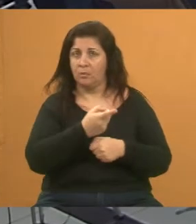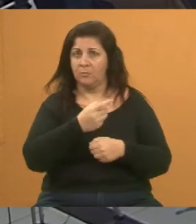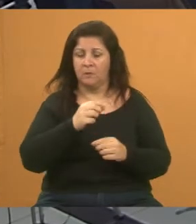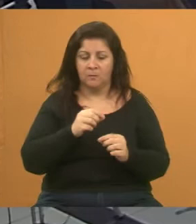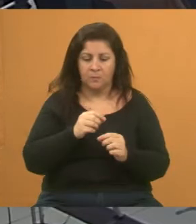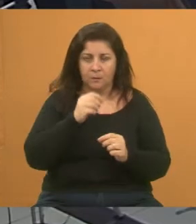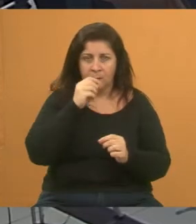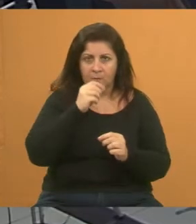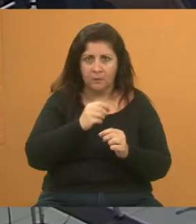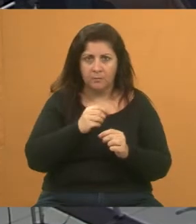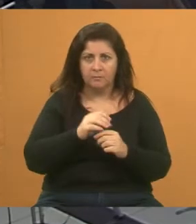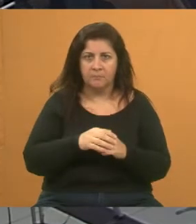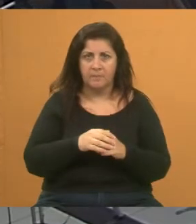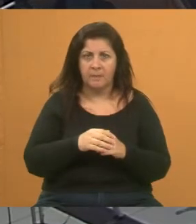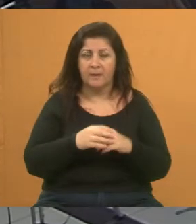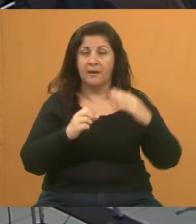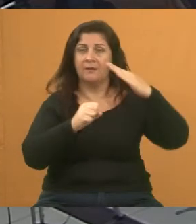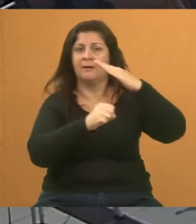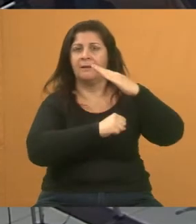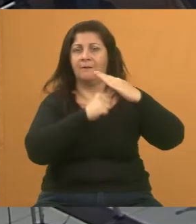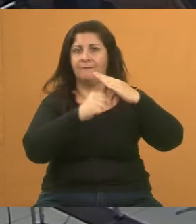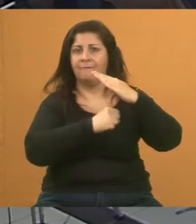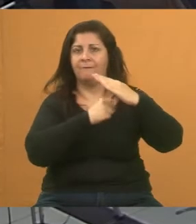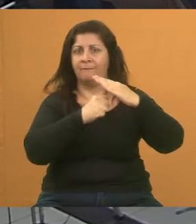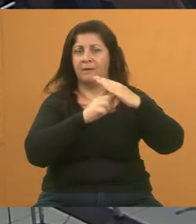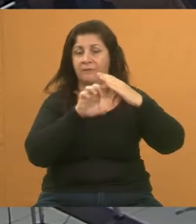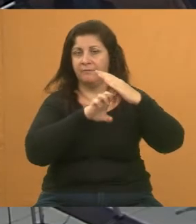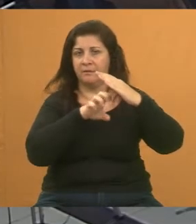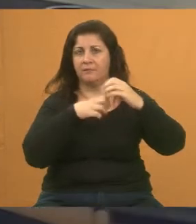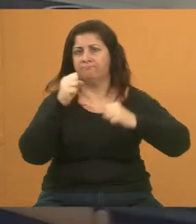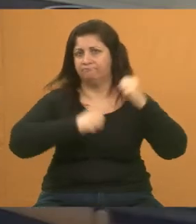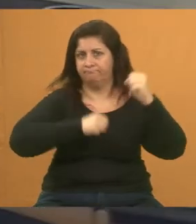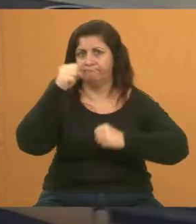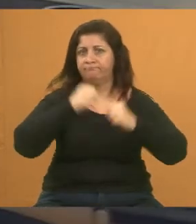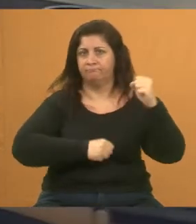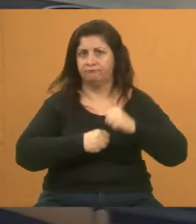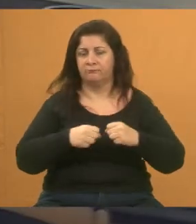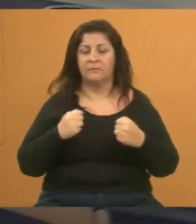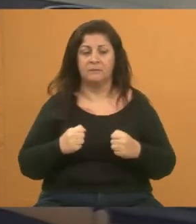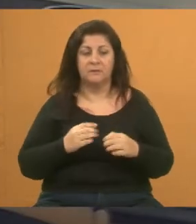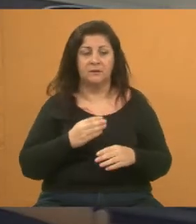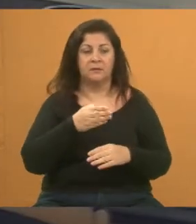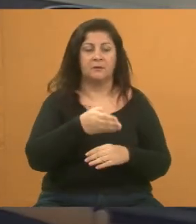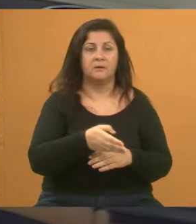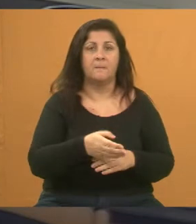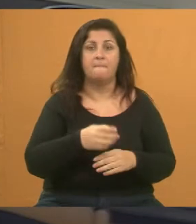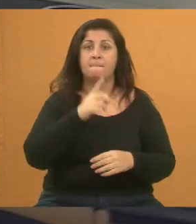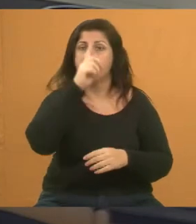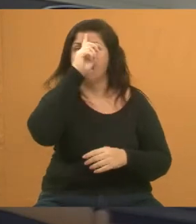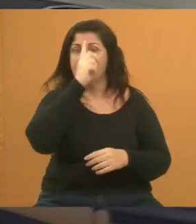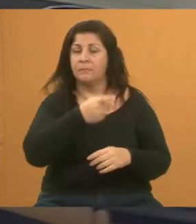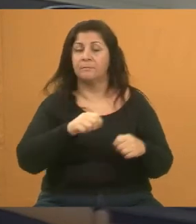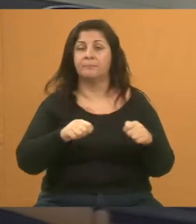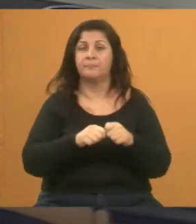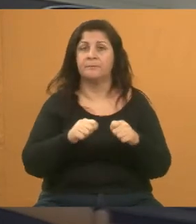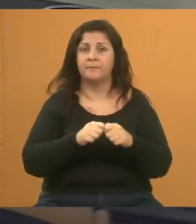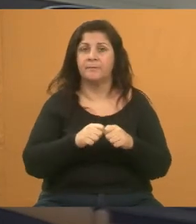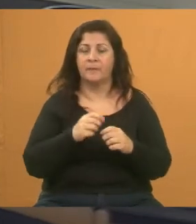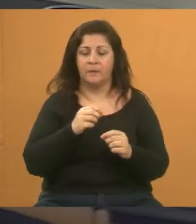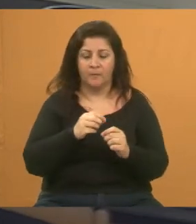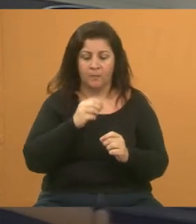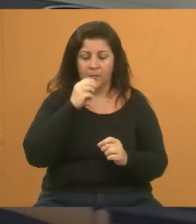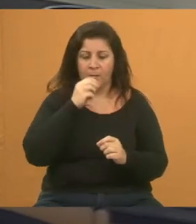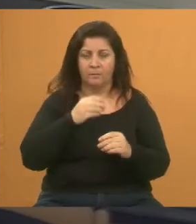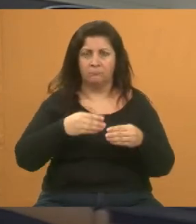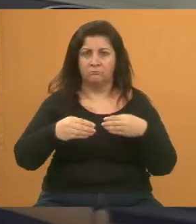canudinho plástico deveria a fábrica que está fazendo. Então os técnicos tinham que ir na fábrica e falaram: nós estamos proibindo vocês de fazer esse tipo